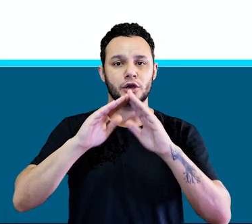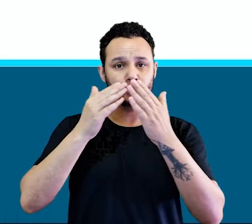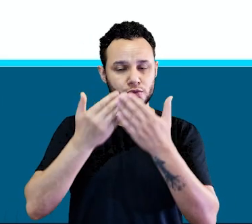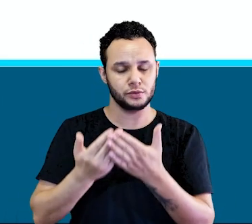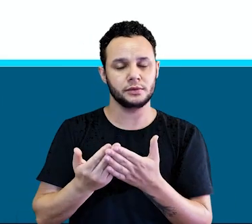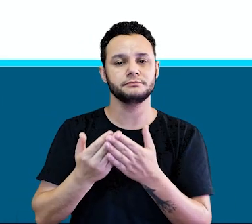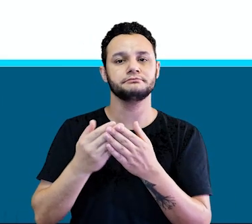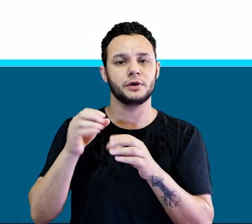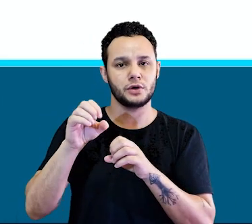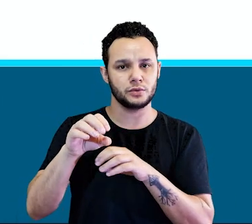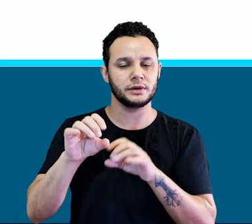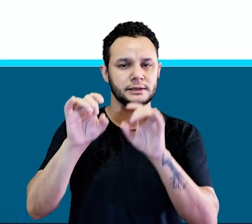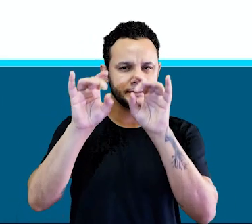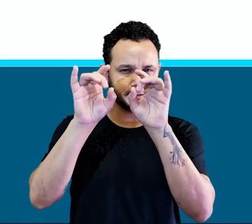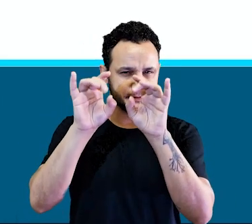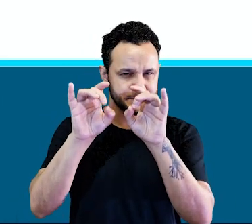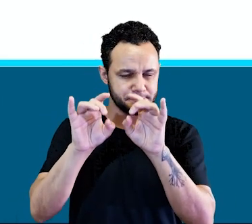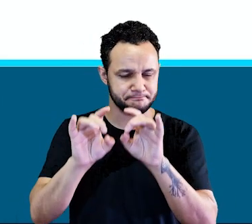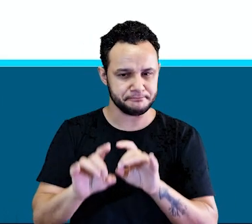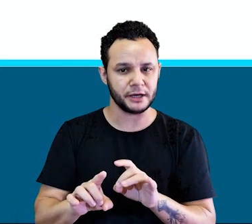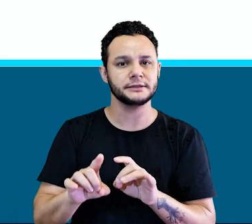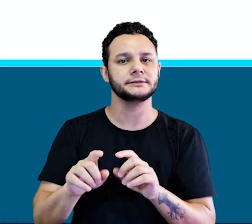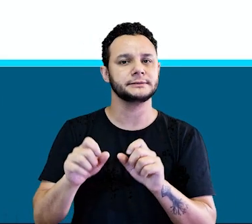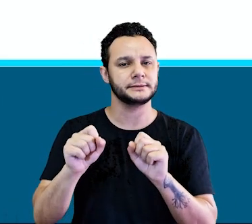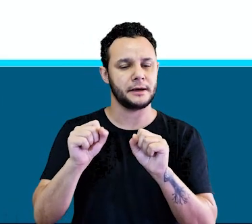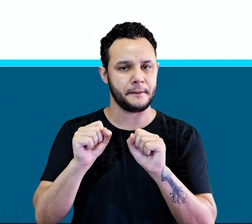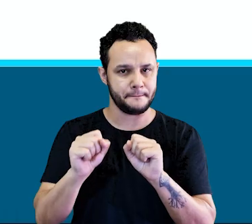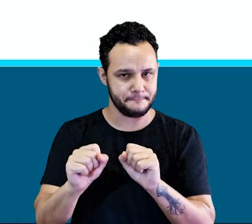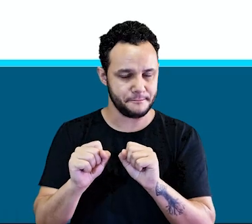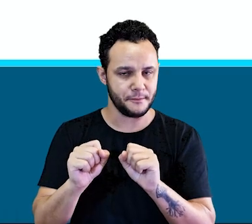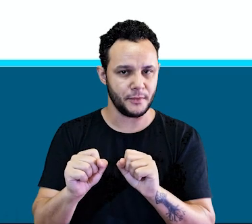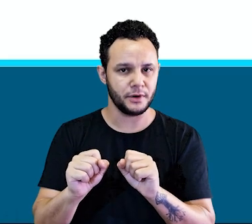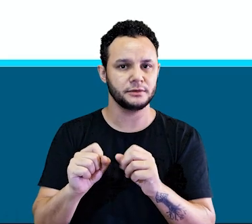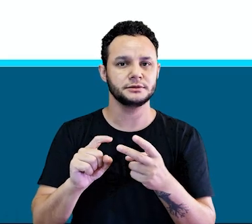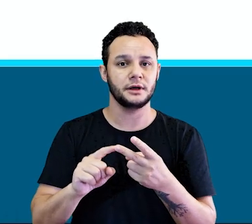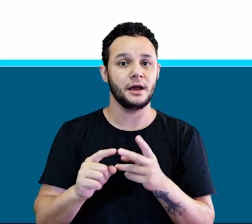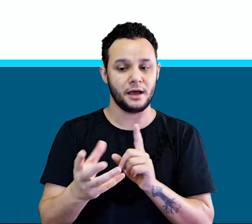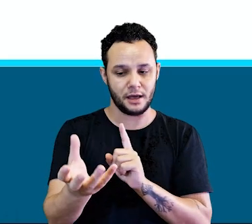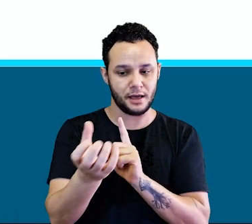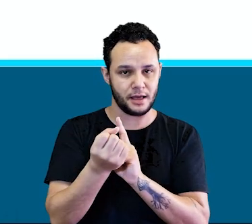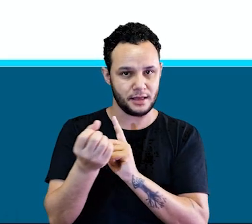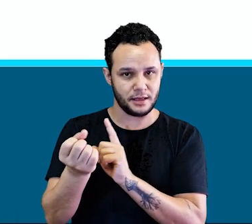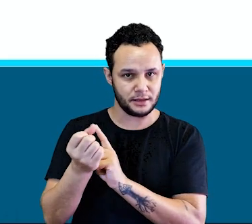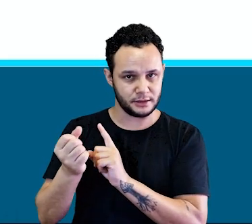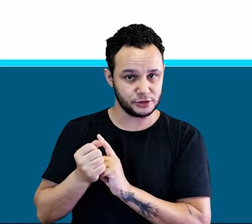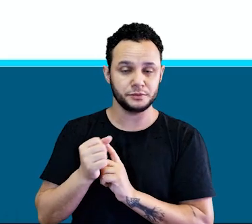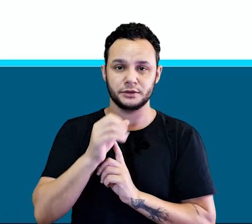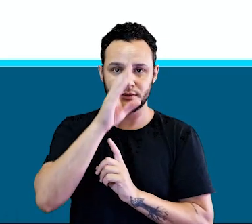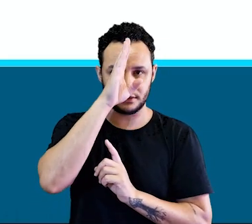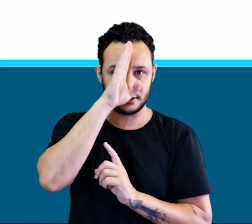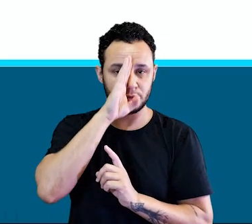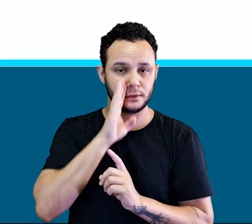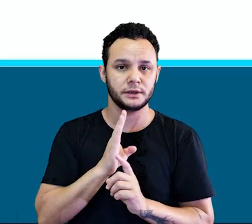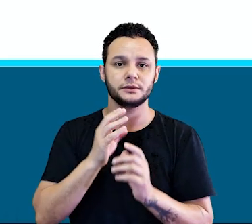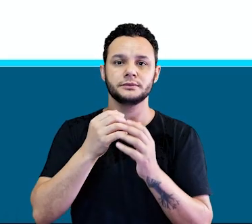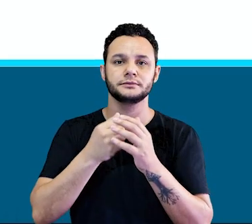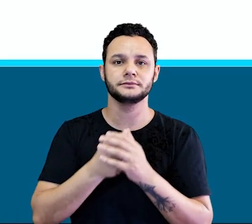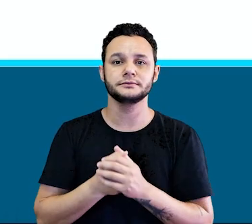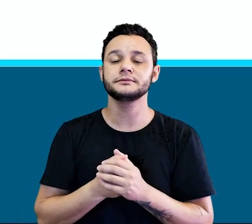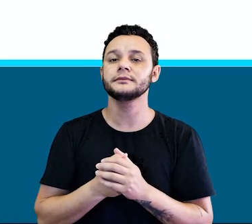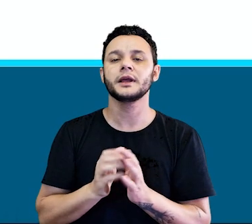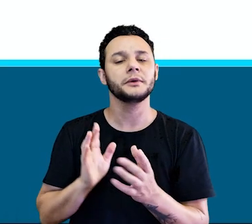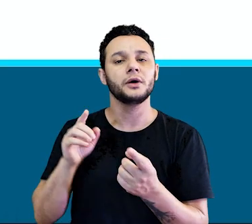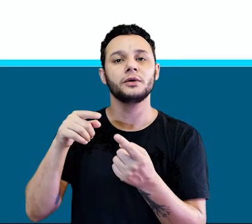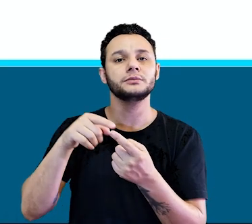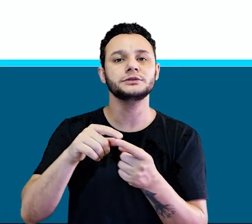às escolas de educação especial qualificadas como beneficientes da assistência social de atendimento direto